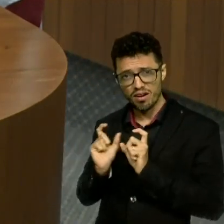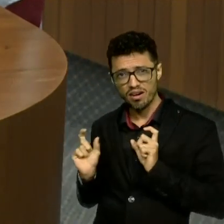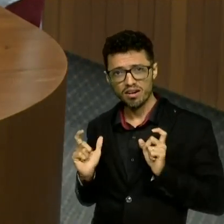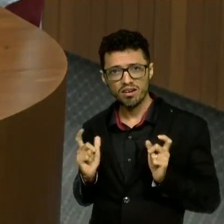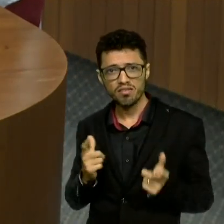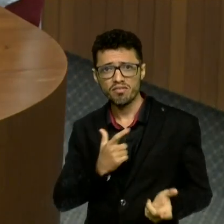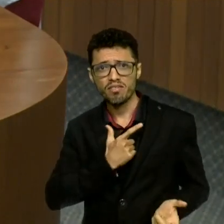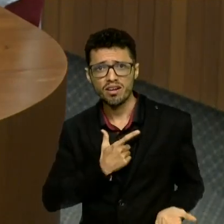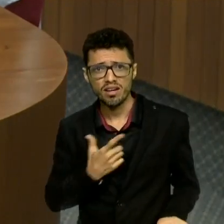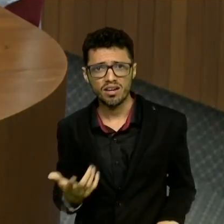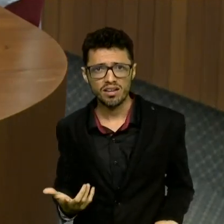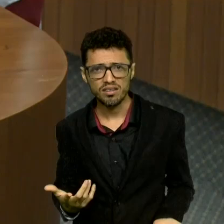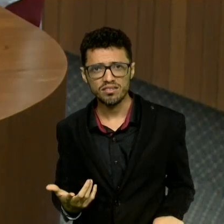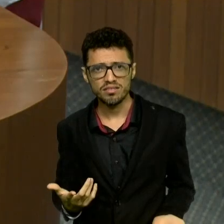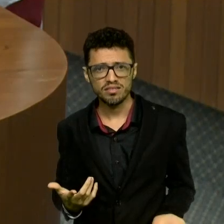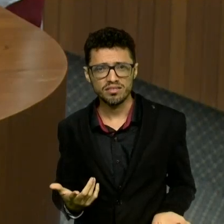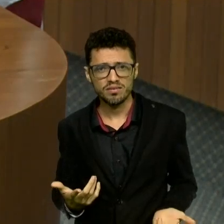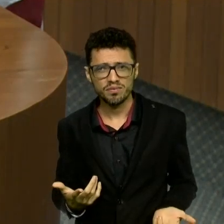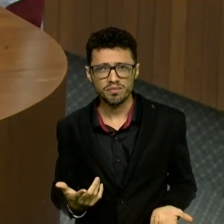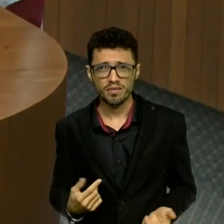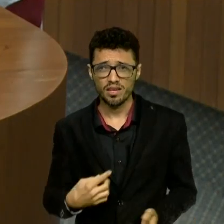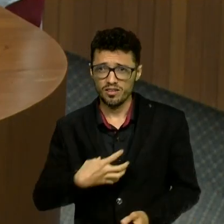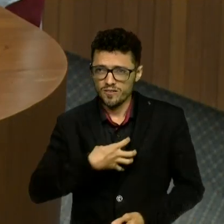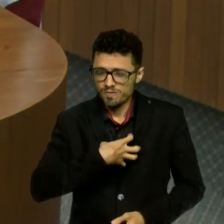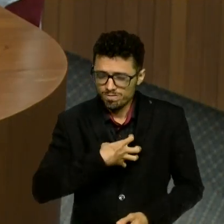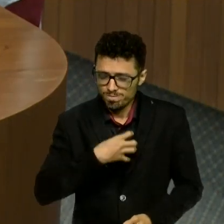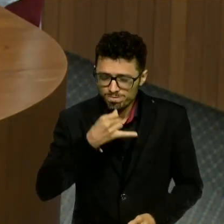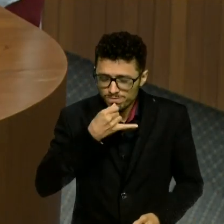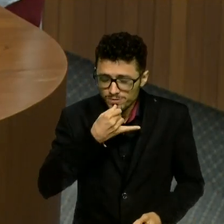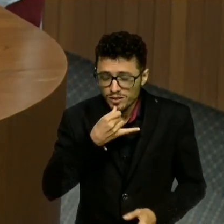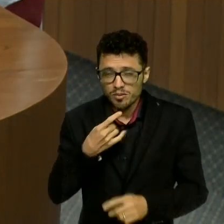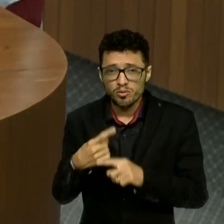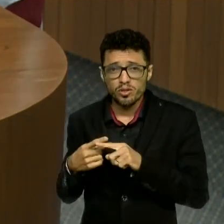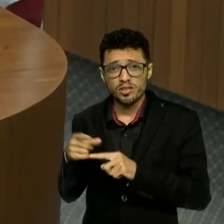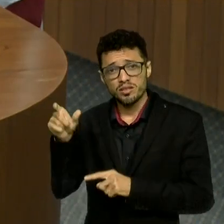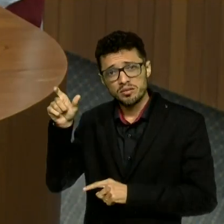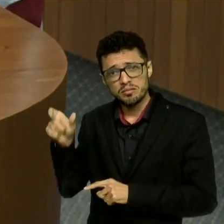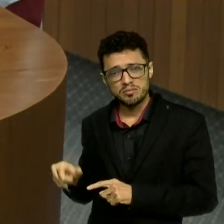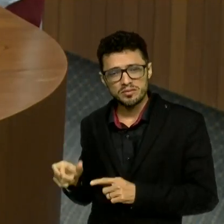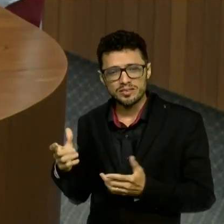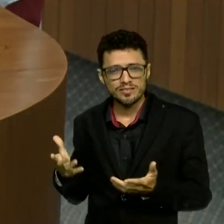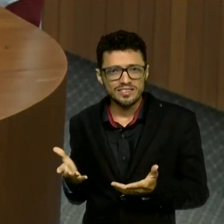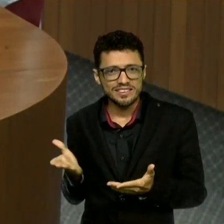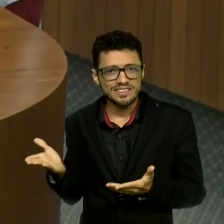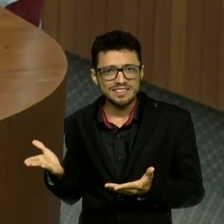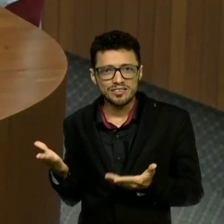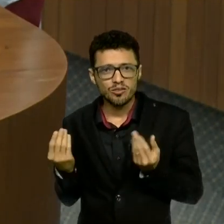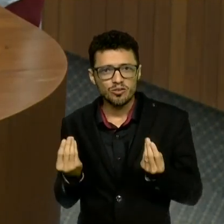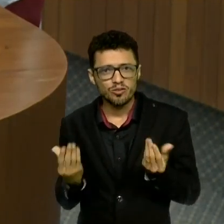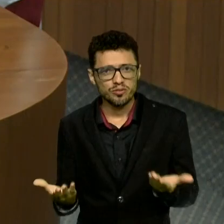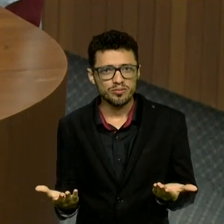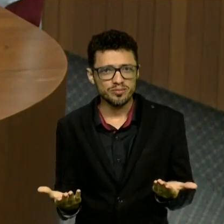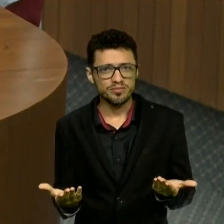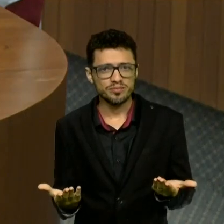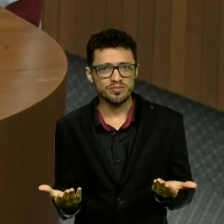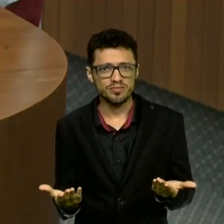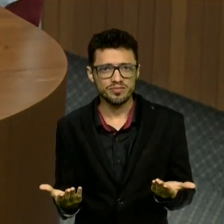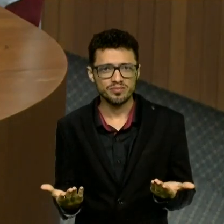inclusive até de conviver com pessoas desse nível. Completamente desnecessário. Completamente